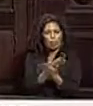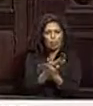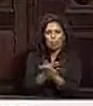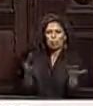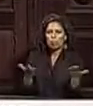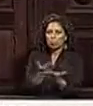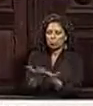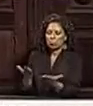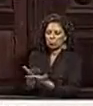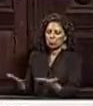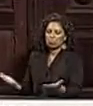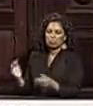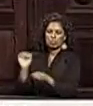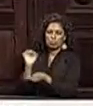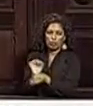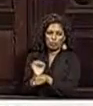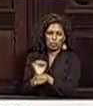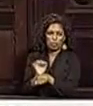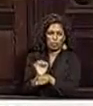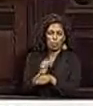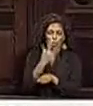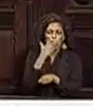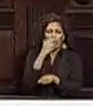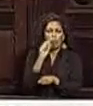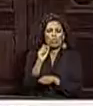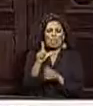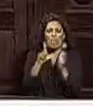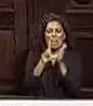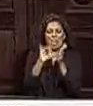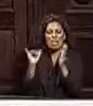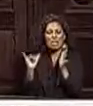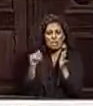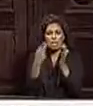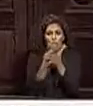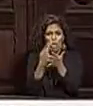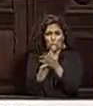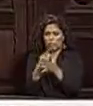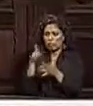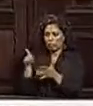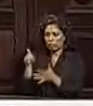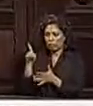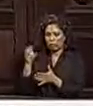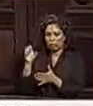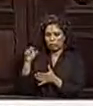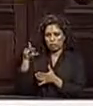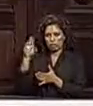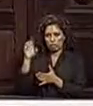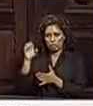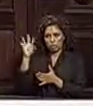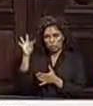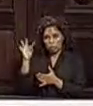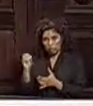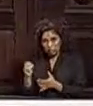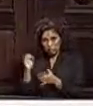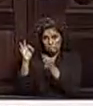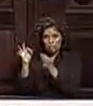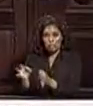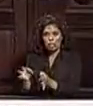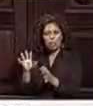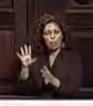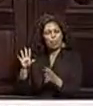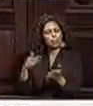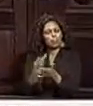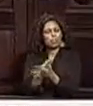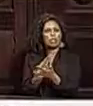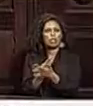se sobrepõe ao decreto. Quer dizer, isso é grande. Desfaz decreto. O decreto não pode ser superior a uma lei. Então, eu acho que